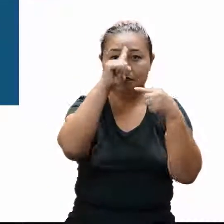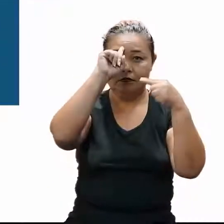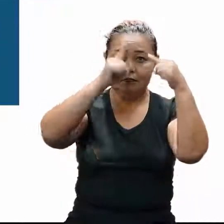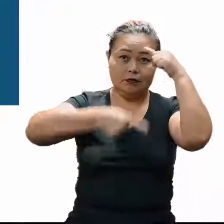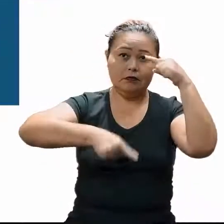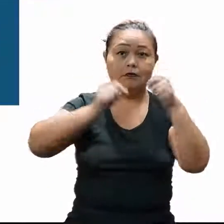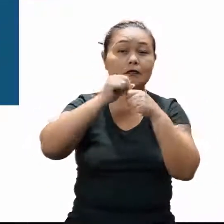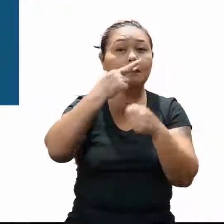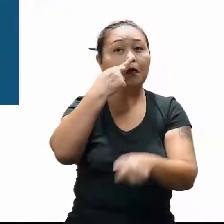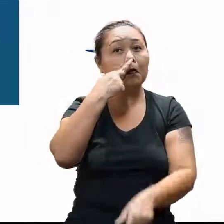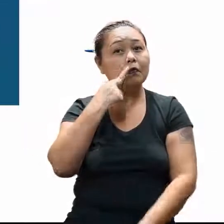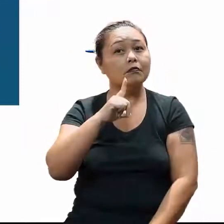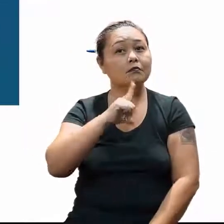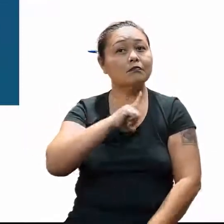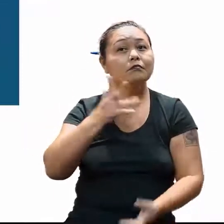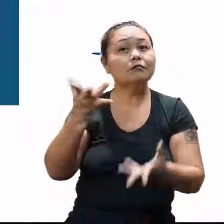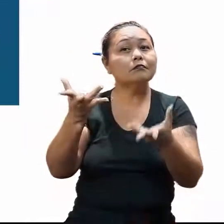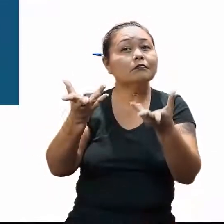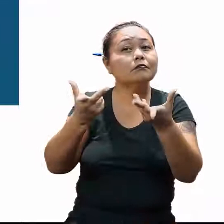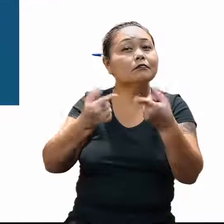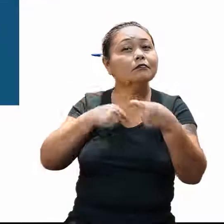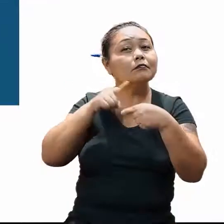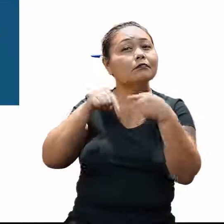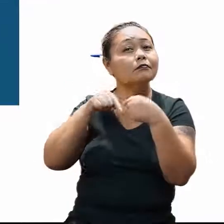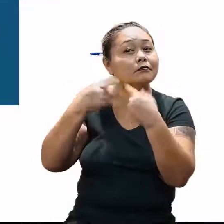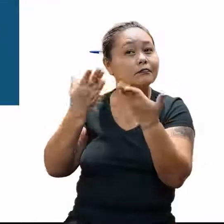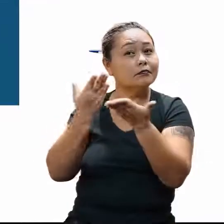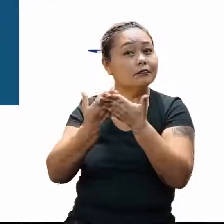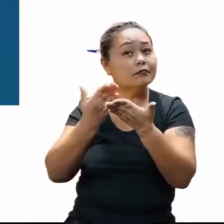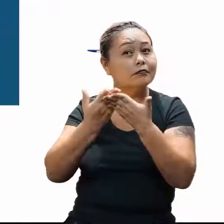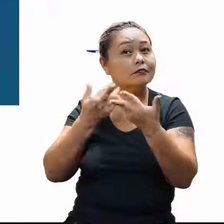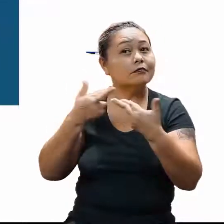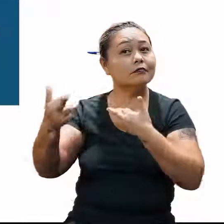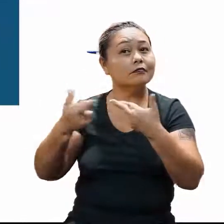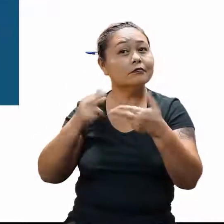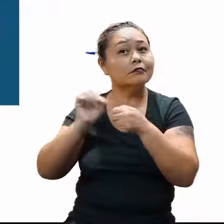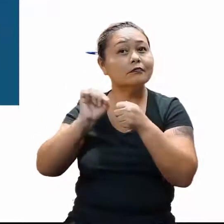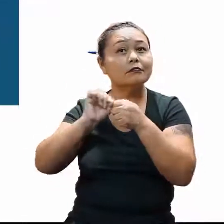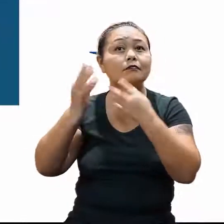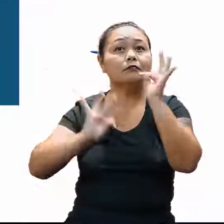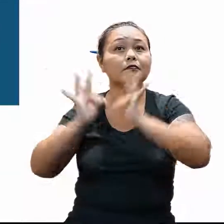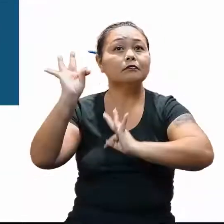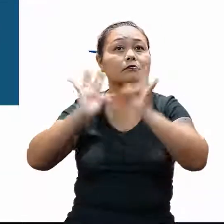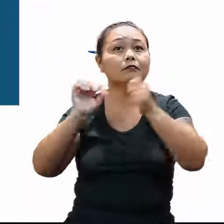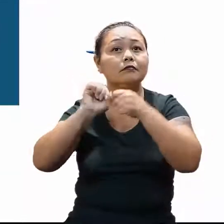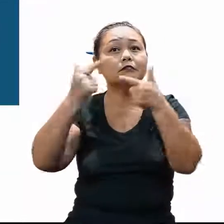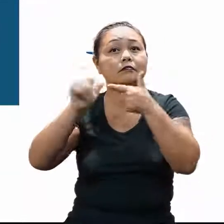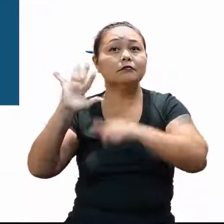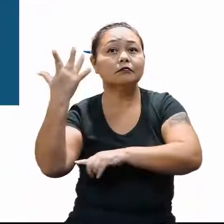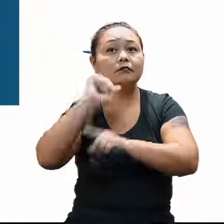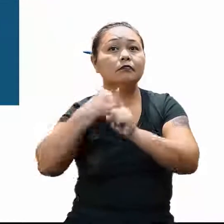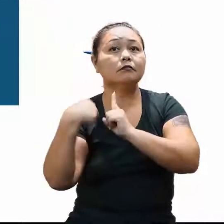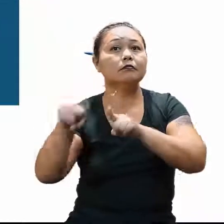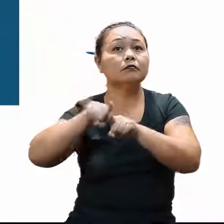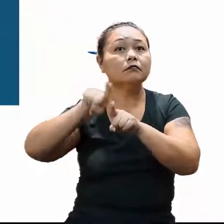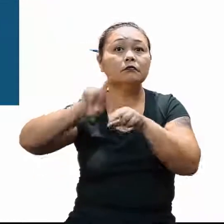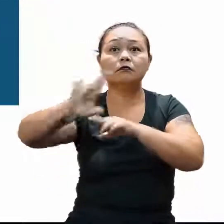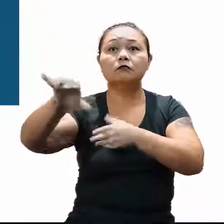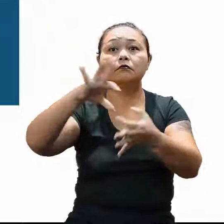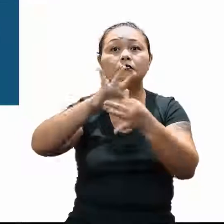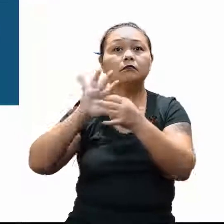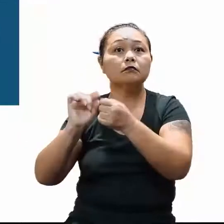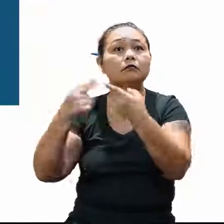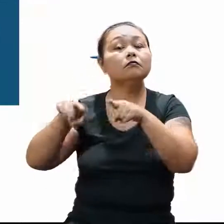Por isso que temos aí como habilidade da aula de hoje relacionar o uso das tecnologias com os impactos socioambientais em